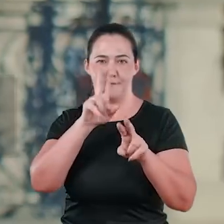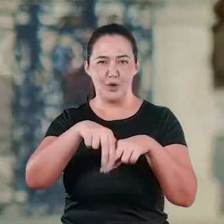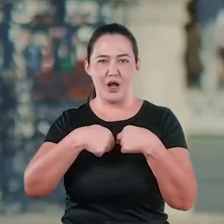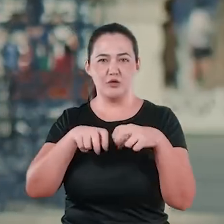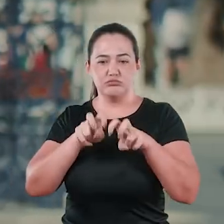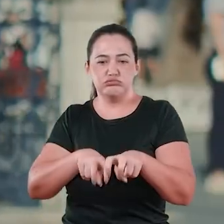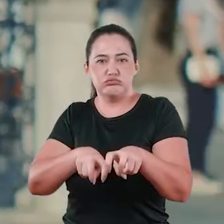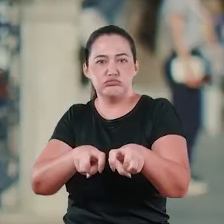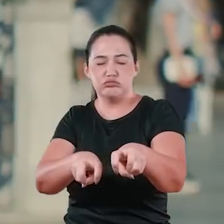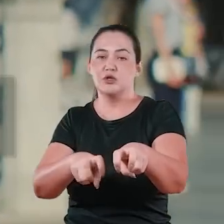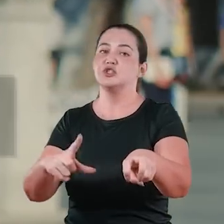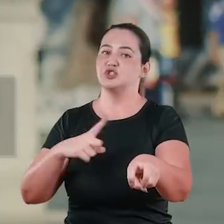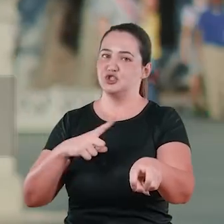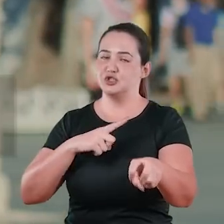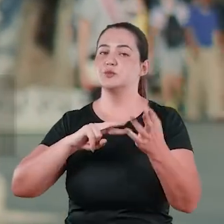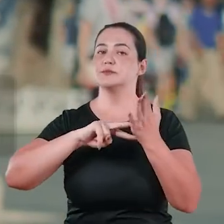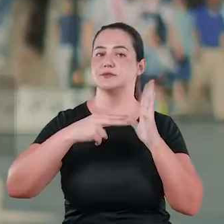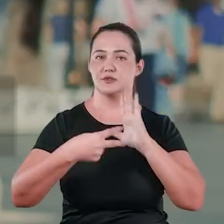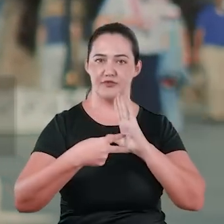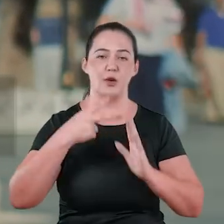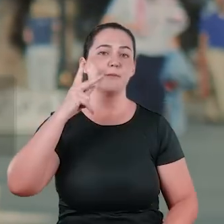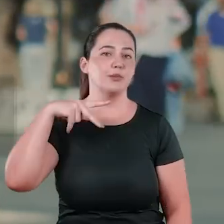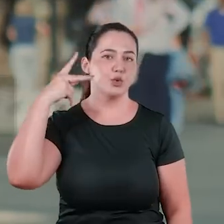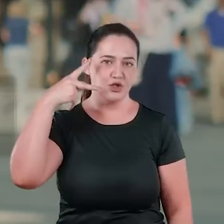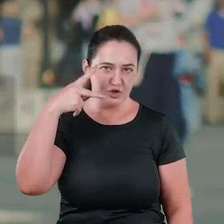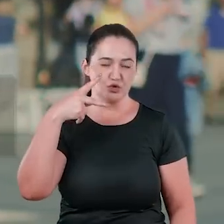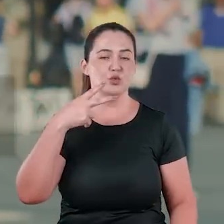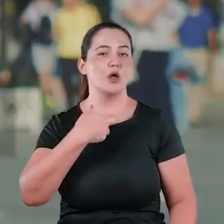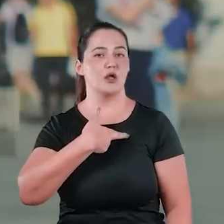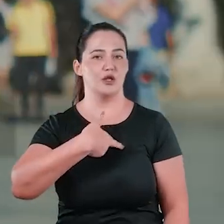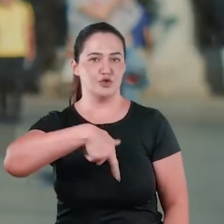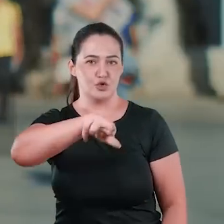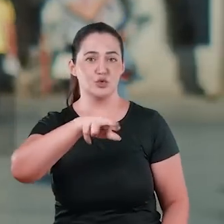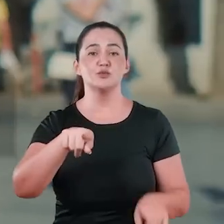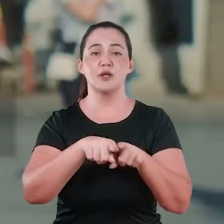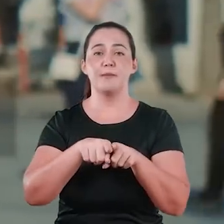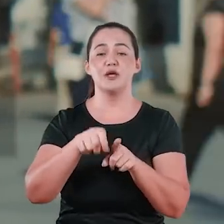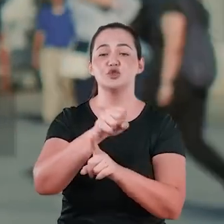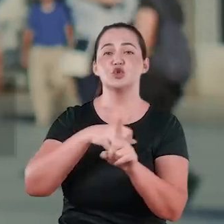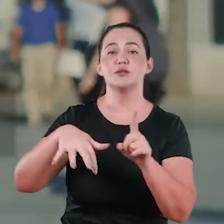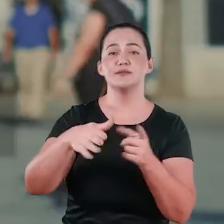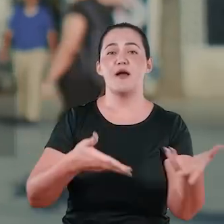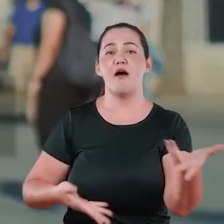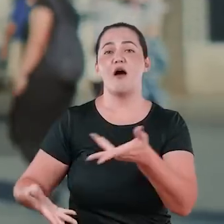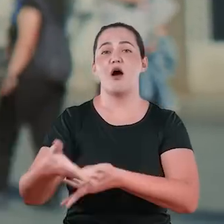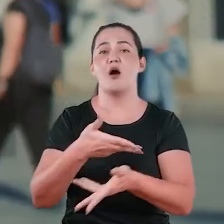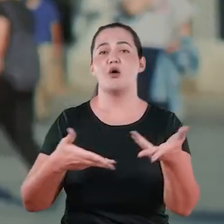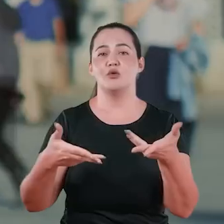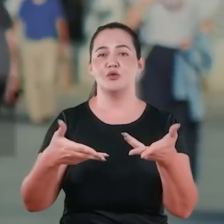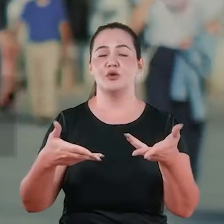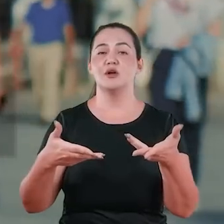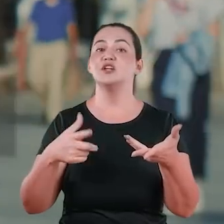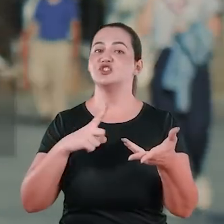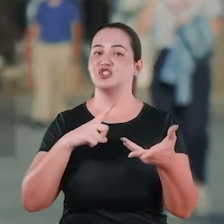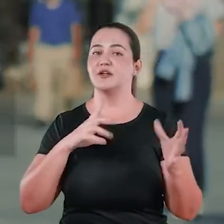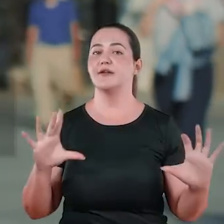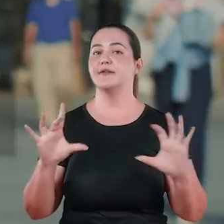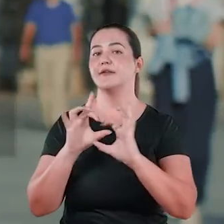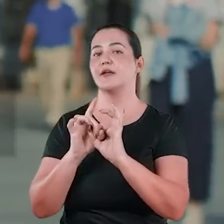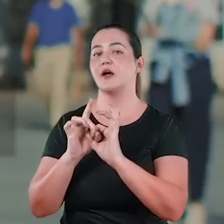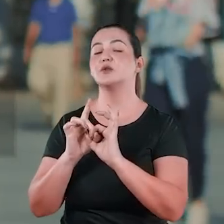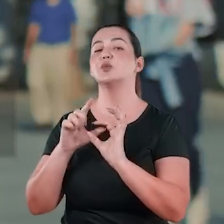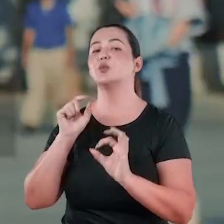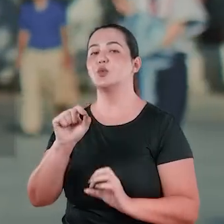Havia um significado político, religioso e até social muito maior do que tudo isso. E este tinha relação